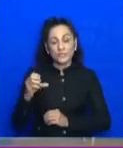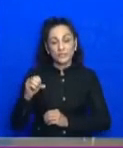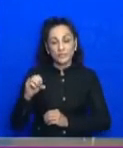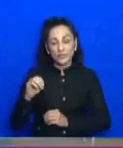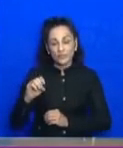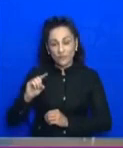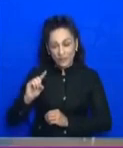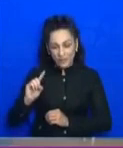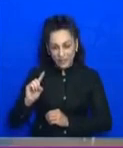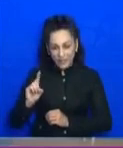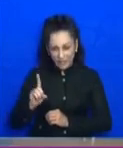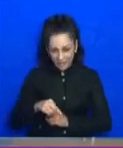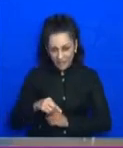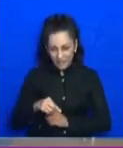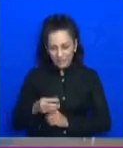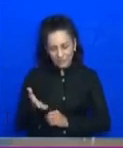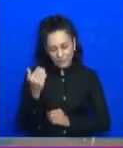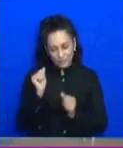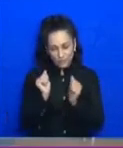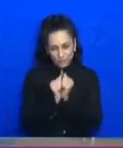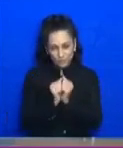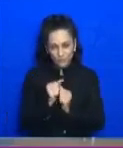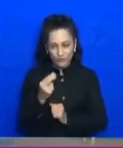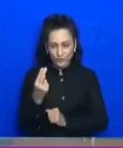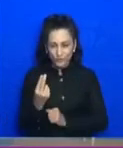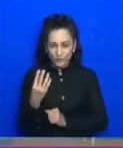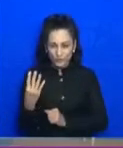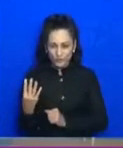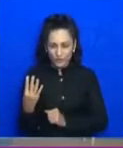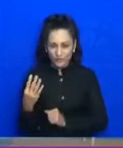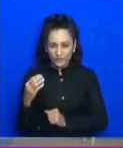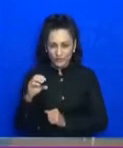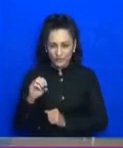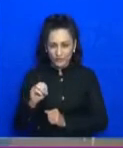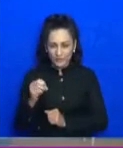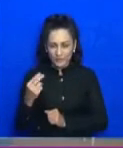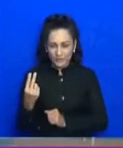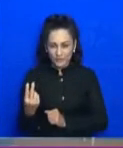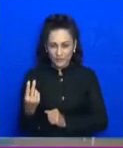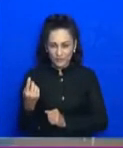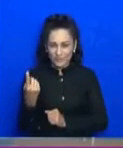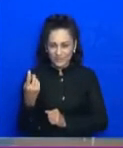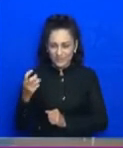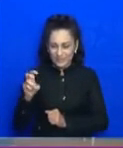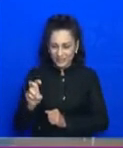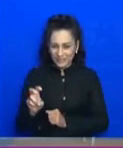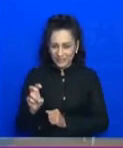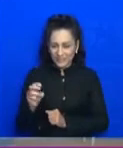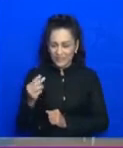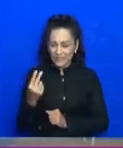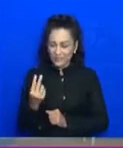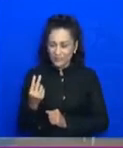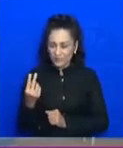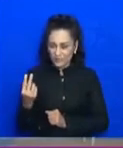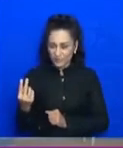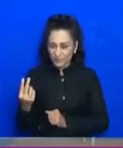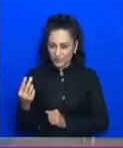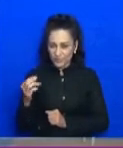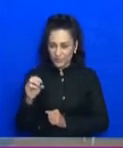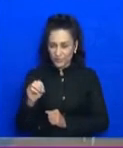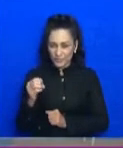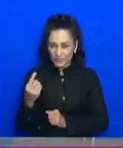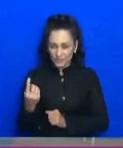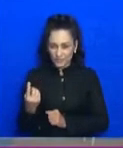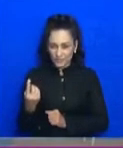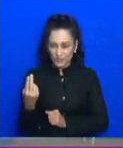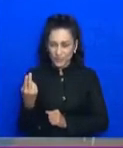2390 da Loto Fácil foram: confira comigo, 24, 02, 15, 22,